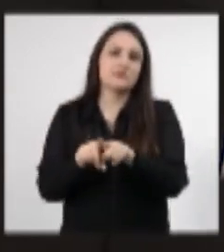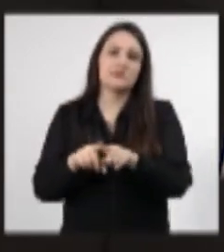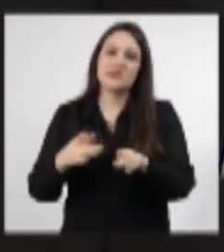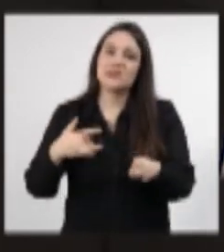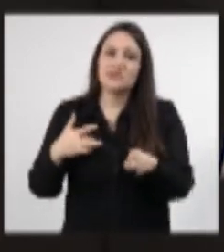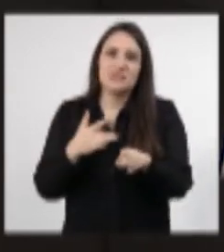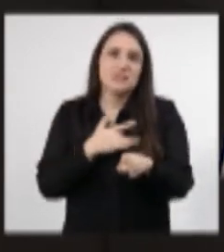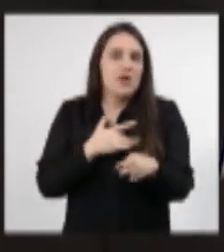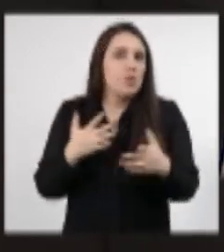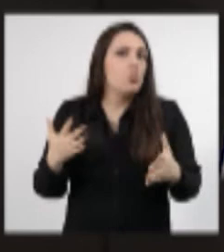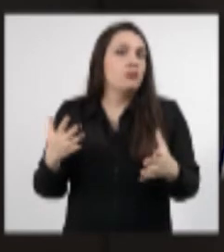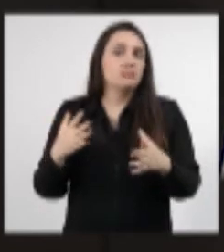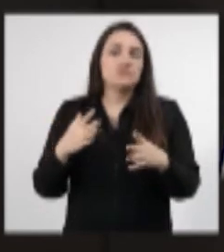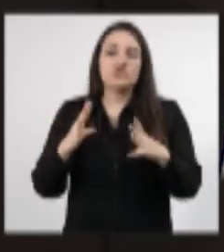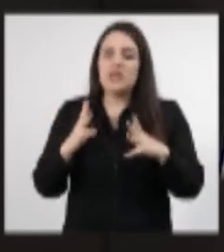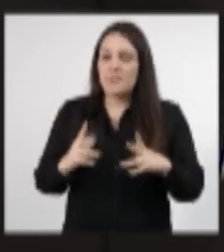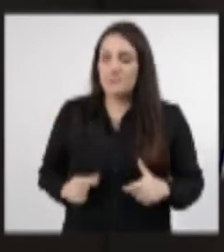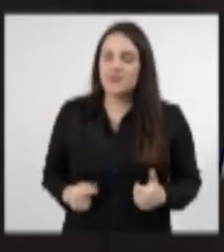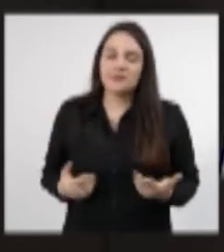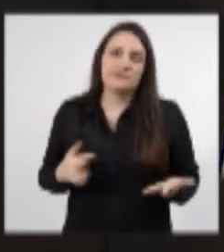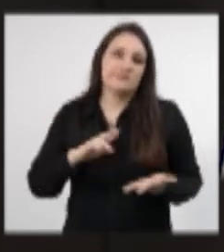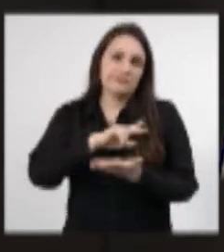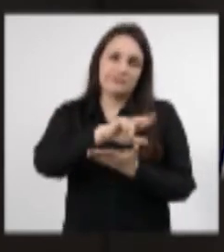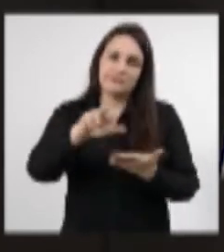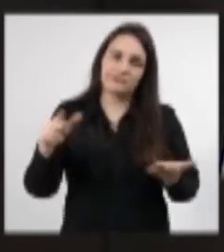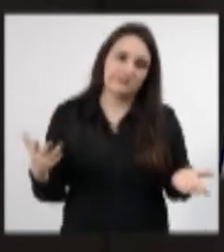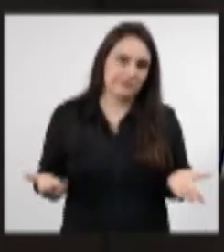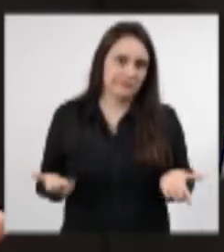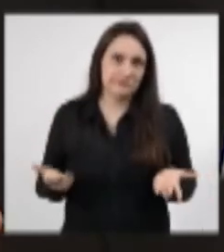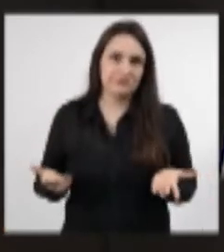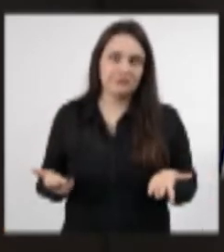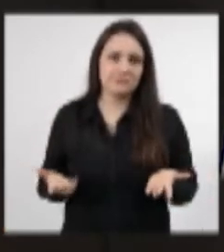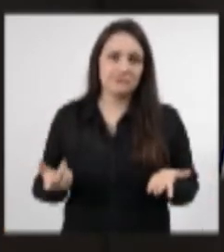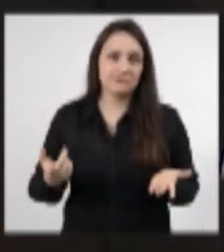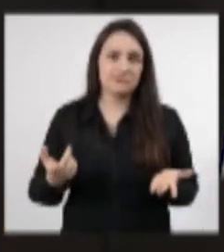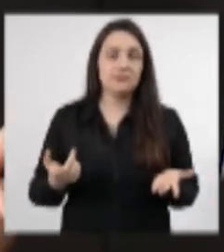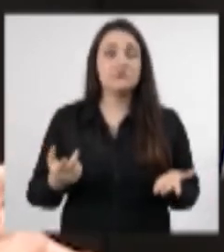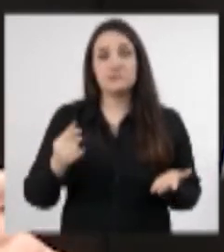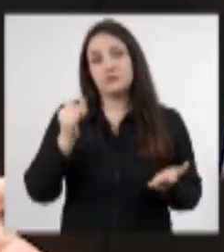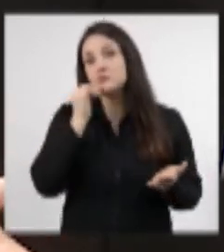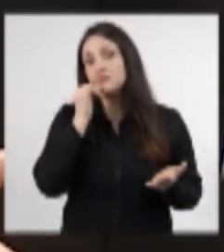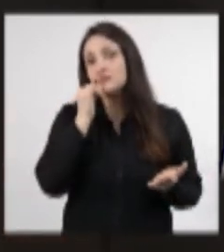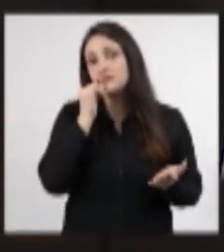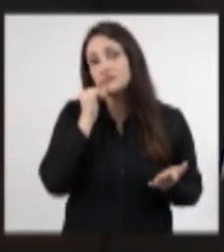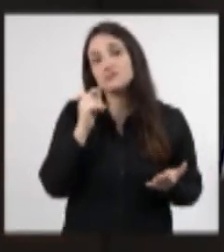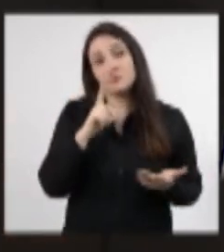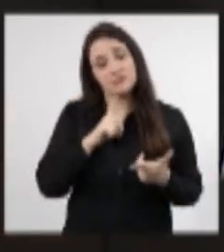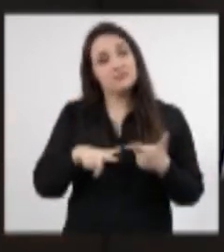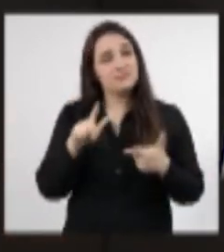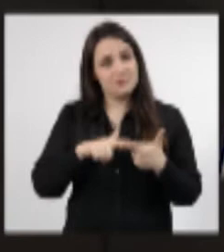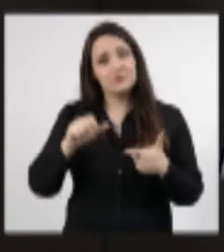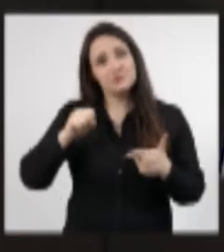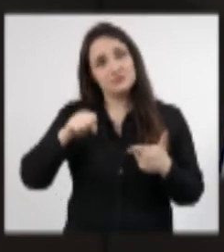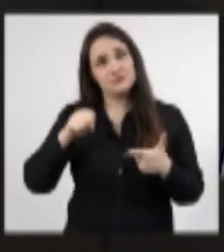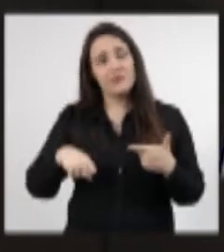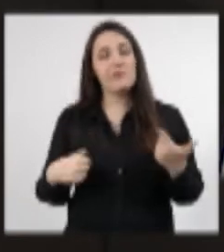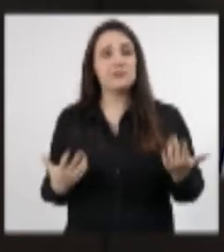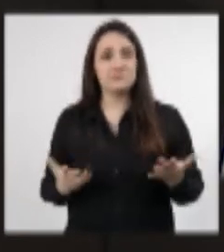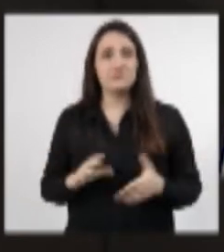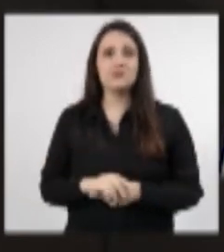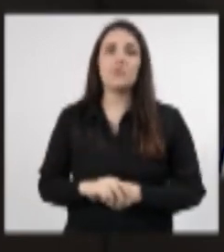do saneamento básico, enfim. É uma coisa que, apesar da vontade de não existir, ele existe, ele está